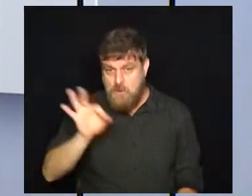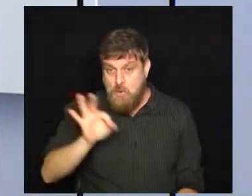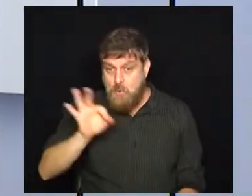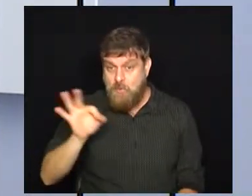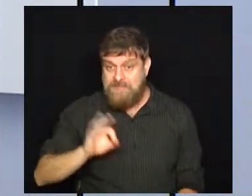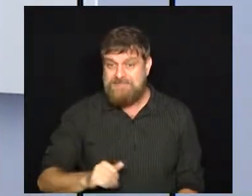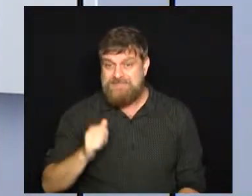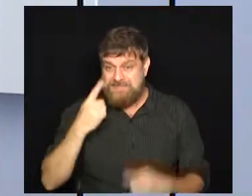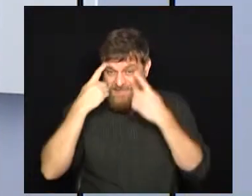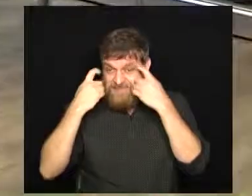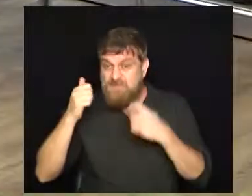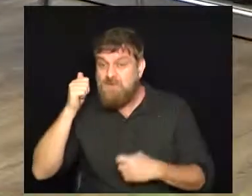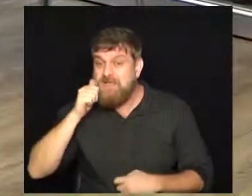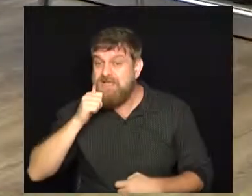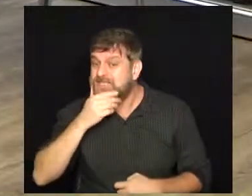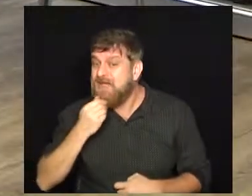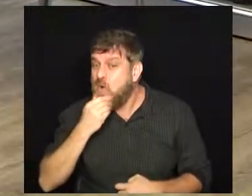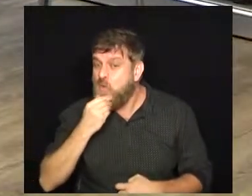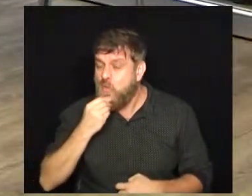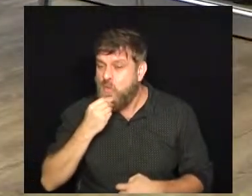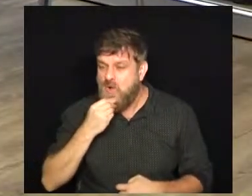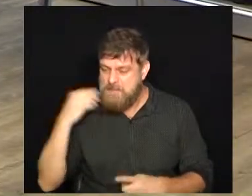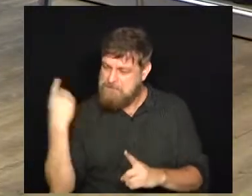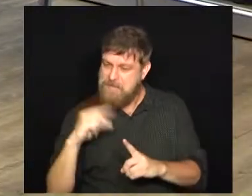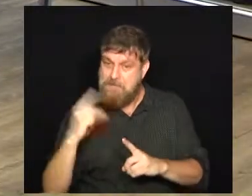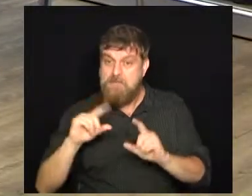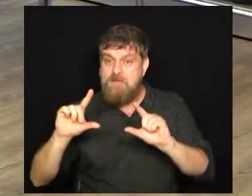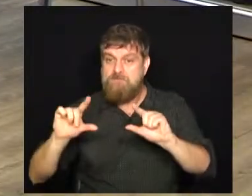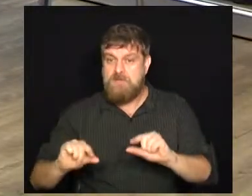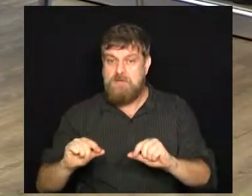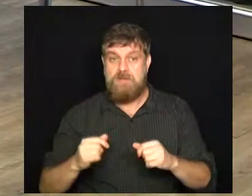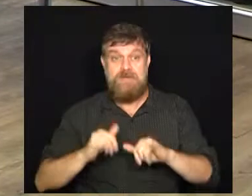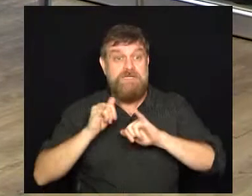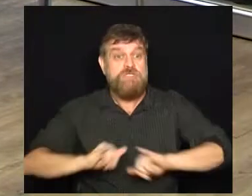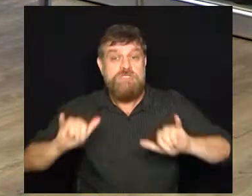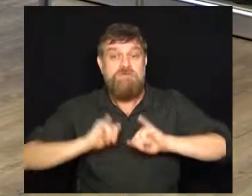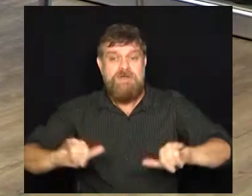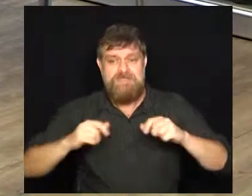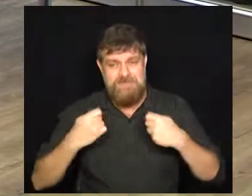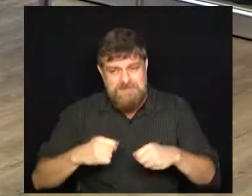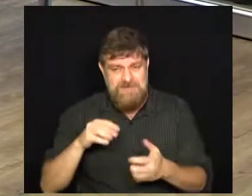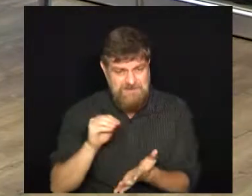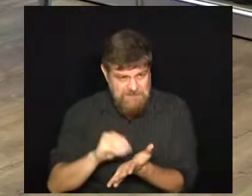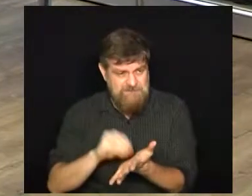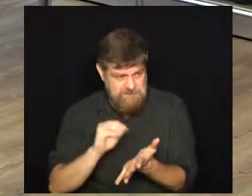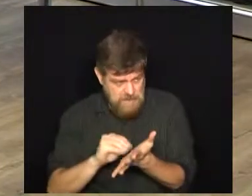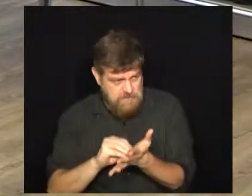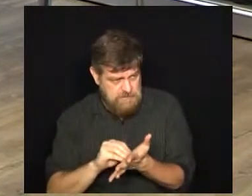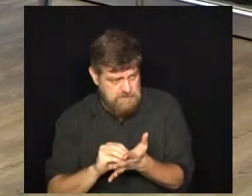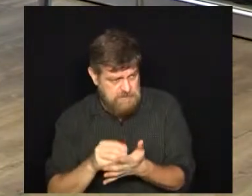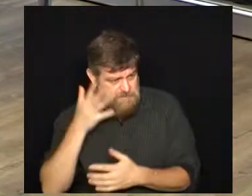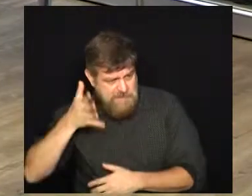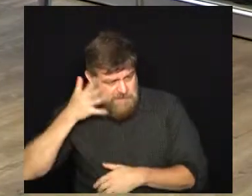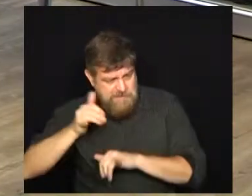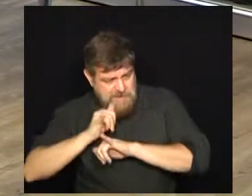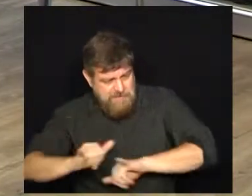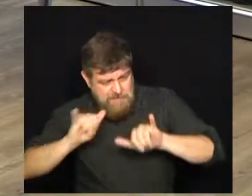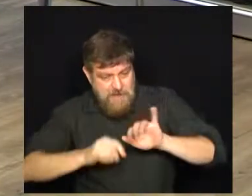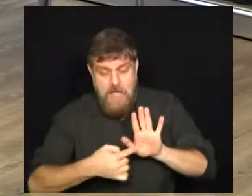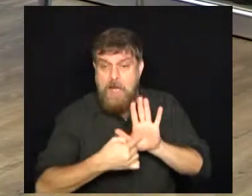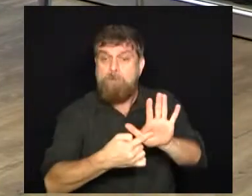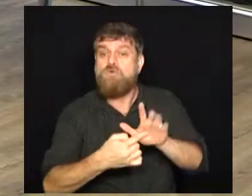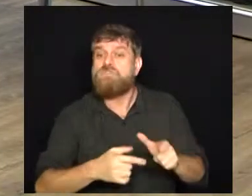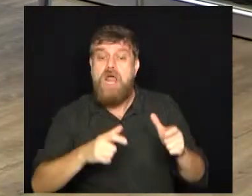caíram. E é algo que também precisa de divulgação, né, vereador? Falta campanha, falta divulgação, falta mostrar